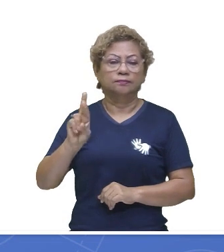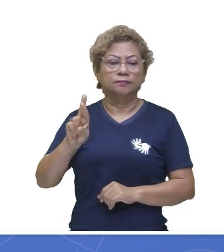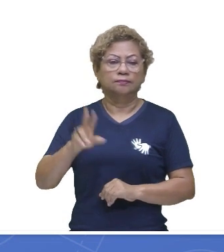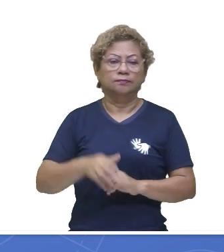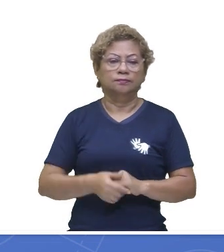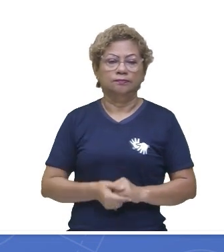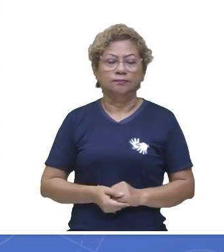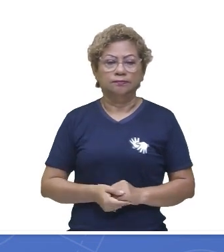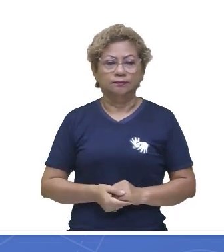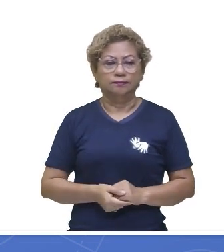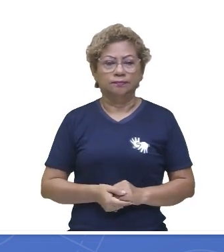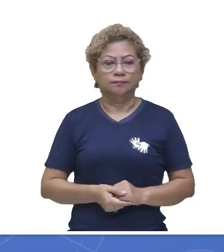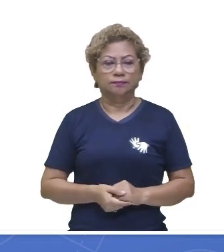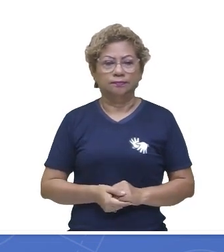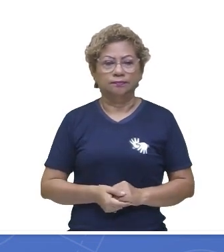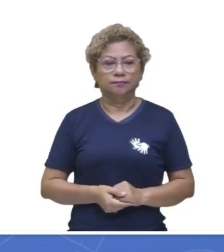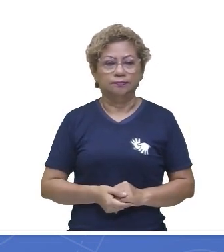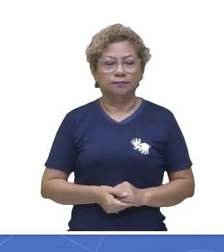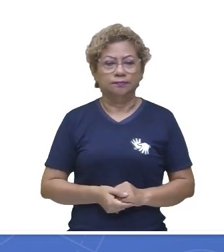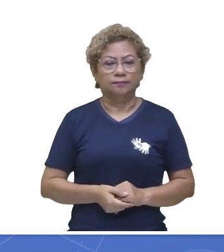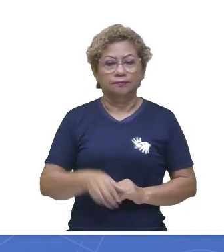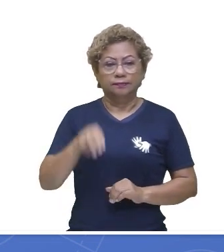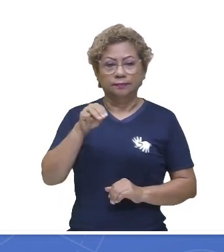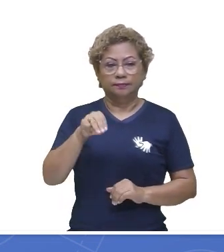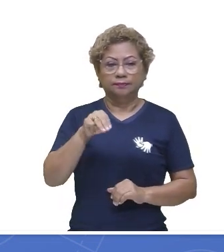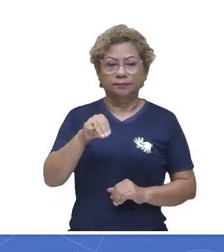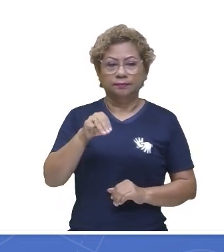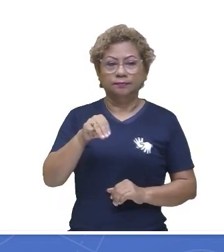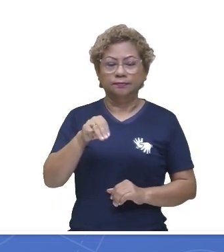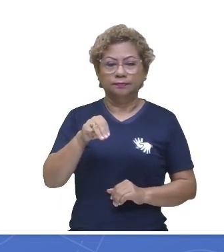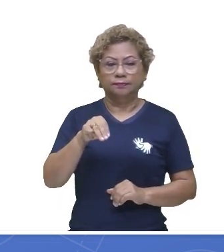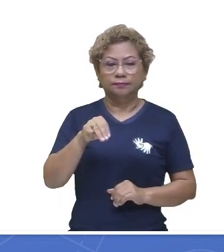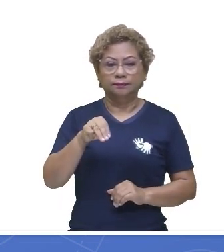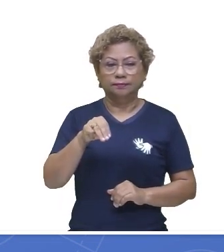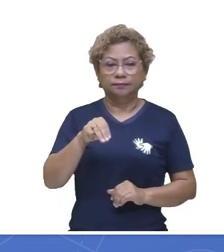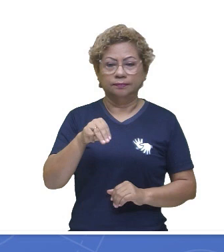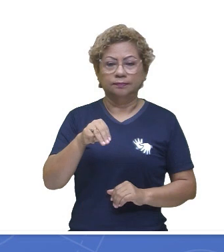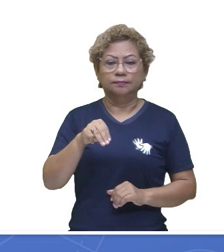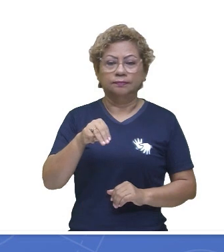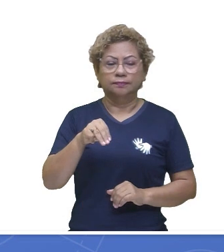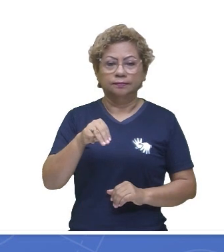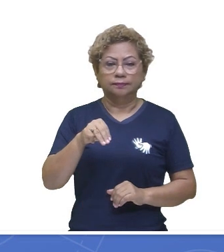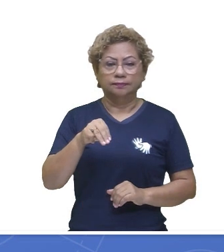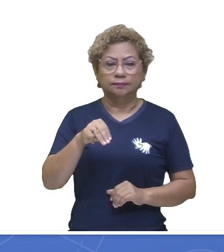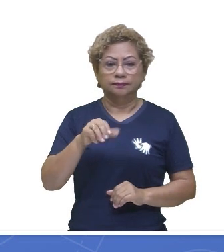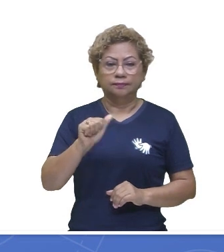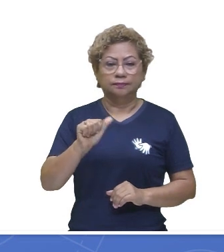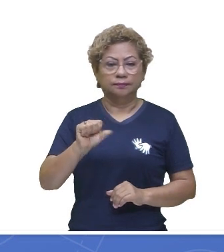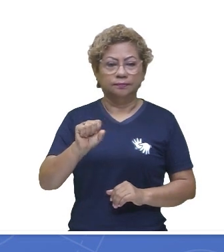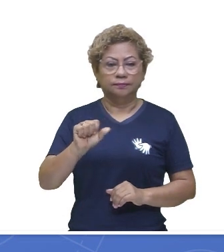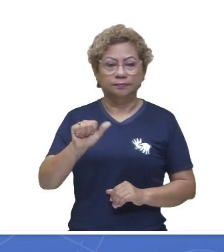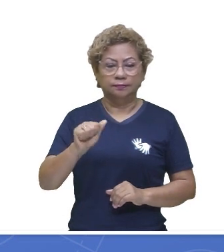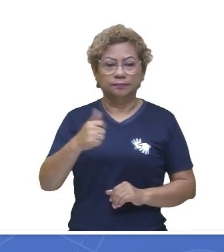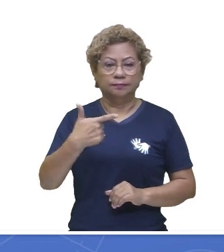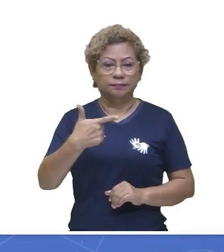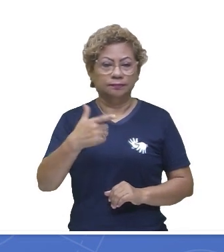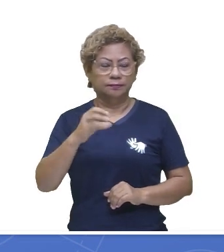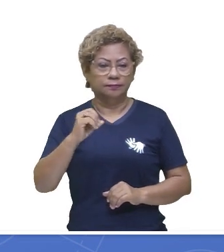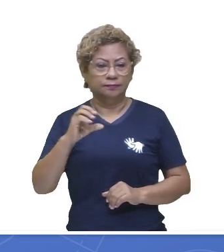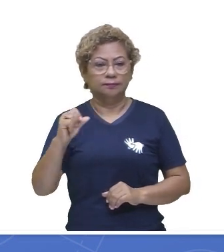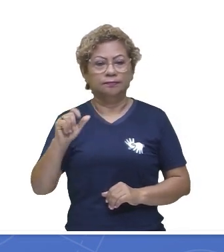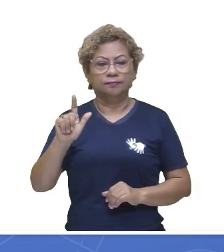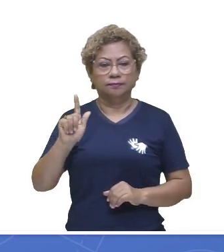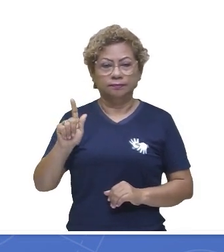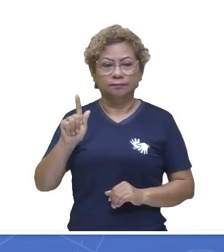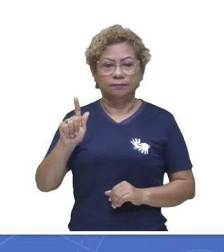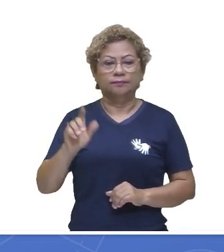500, 50 é a massa, 200 é a massa, 50 é a variação de temperatura. Posso simplificar